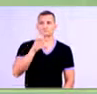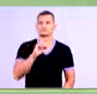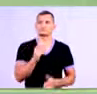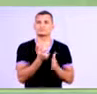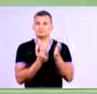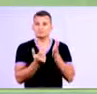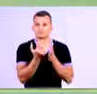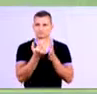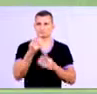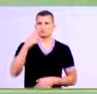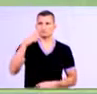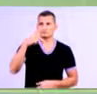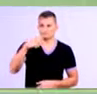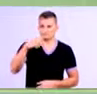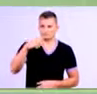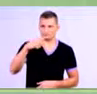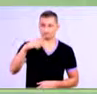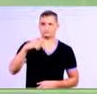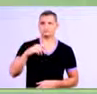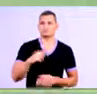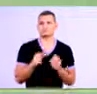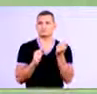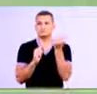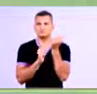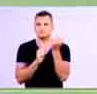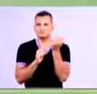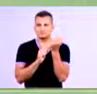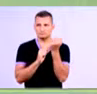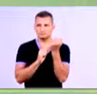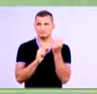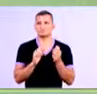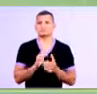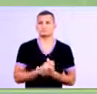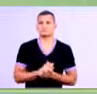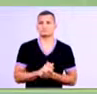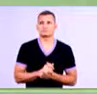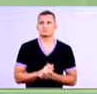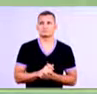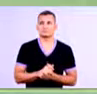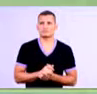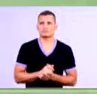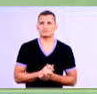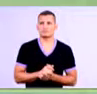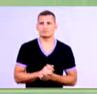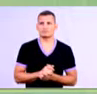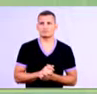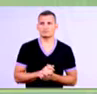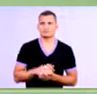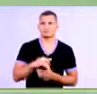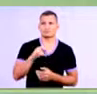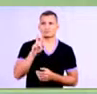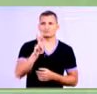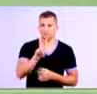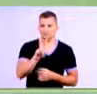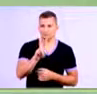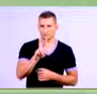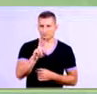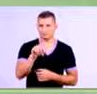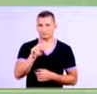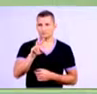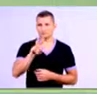P de pendrive. E por final, a realidade virtual.